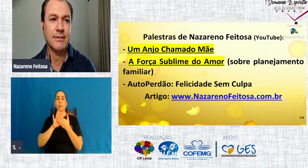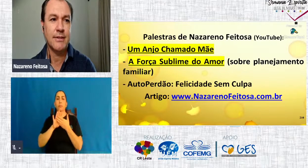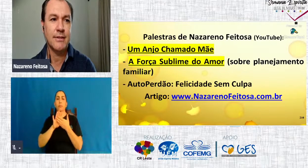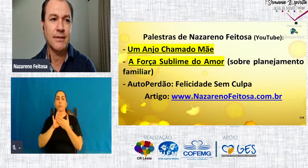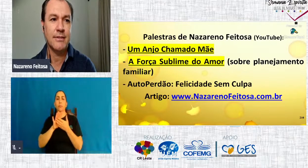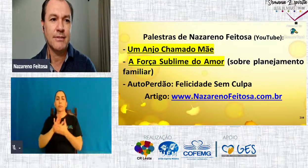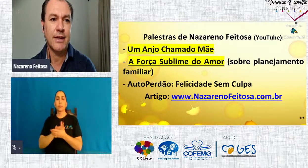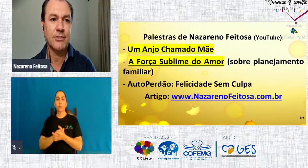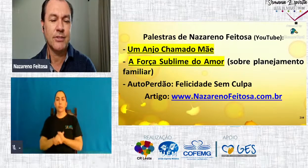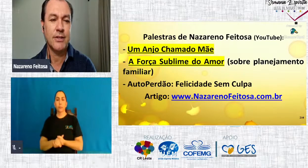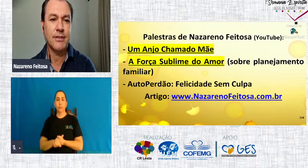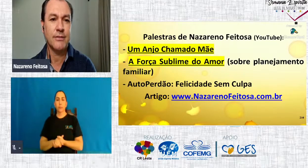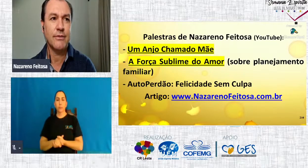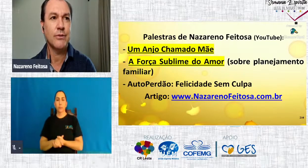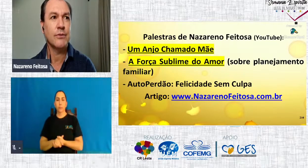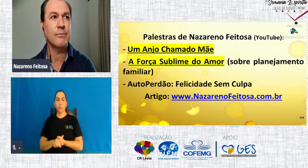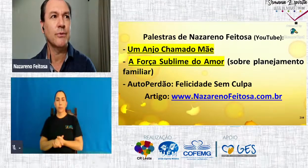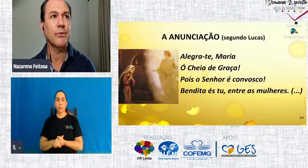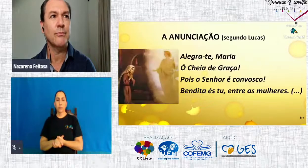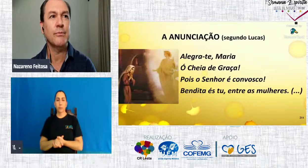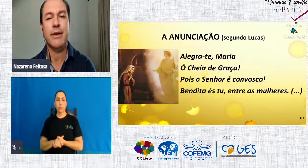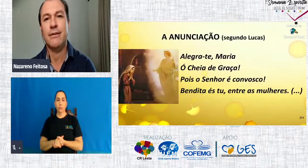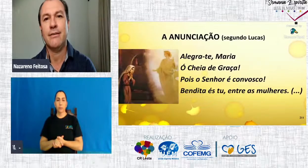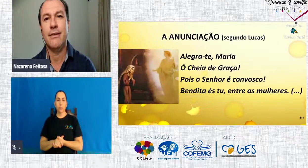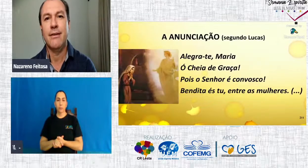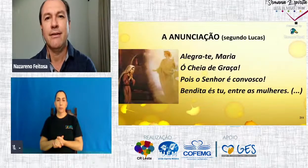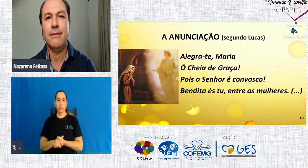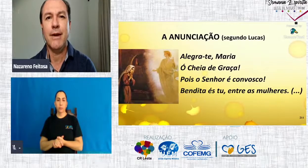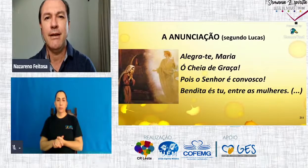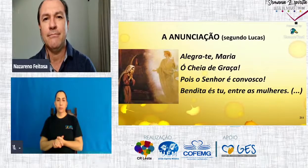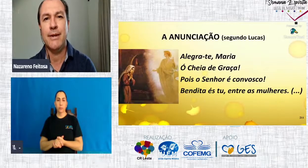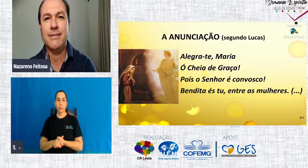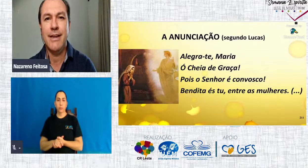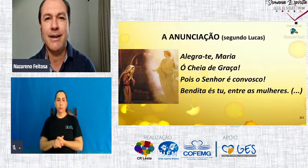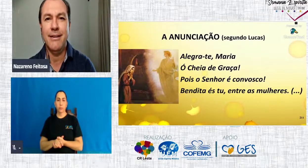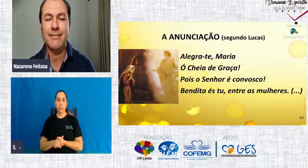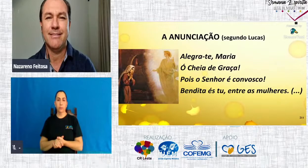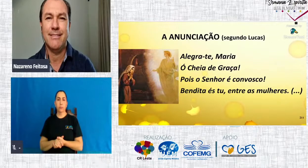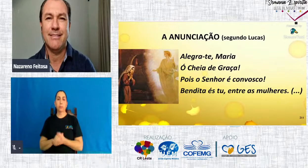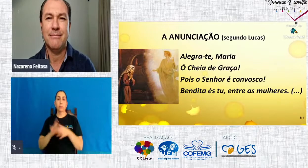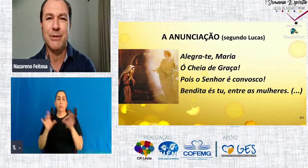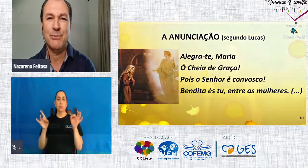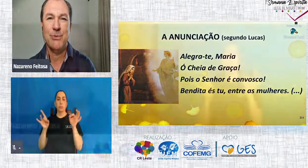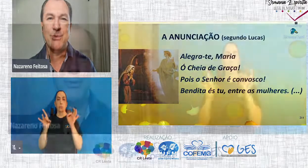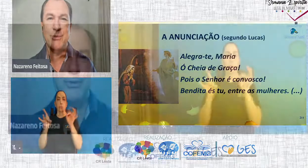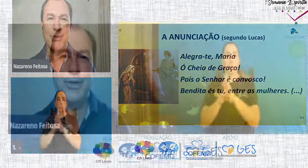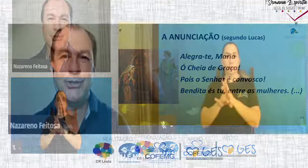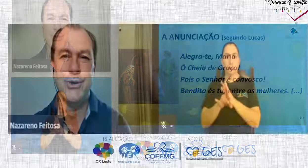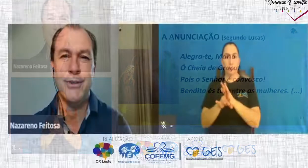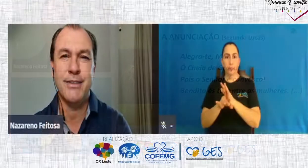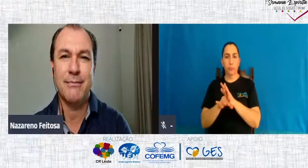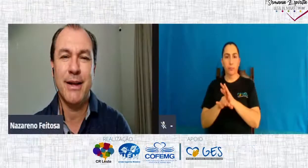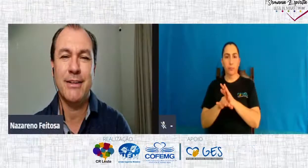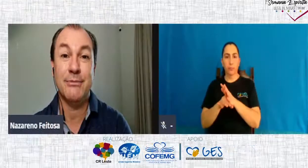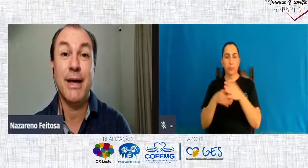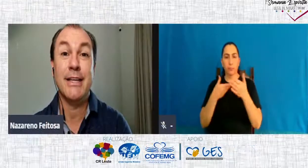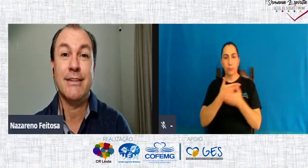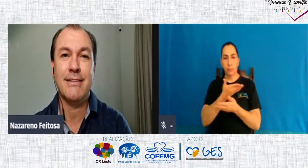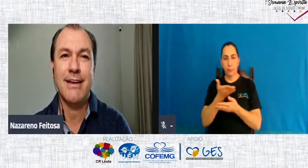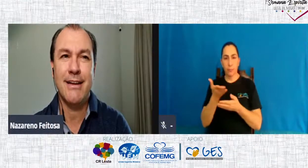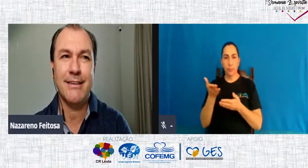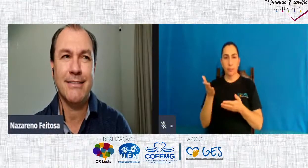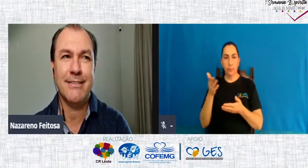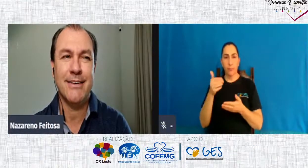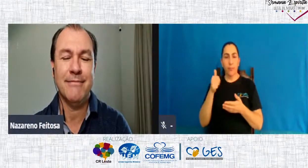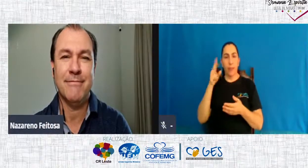slides, nesse site nazareanfeitosa.com.br. Lembrar, para encerrar, mesmo para os não religiosos, lembrar de